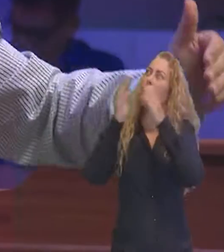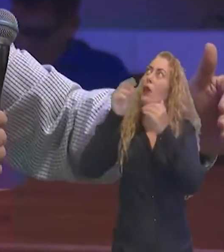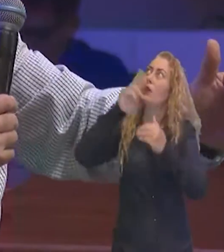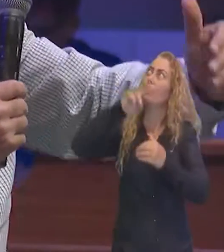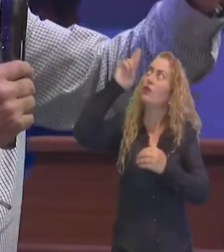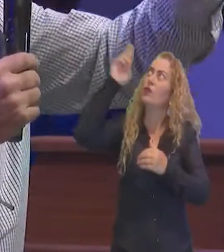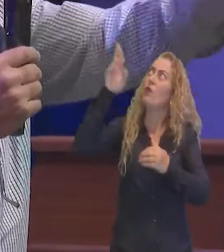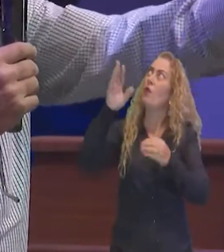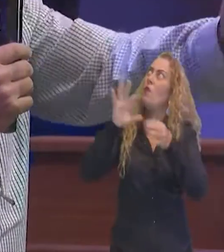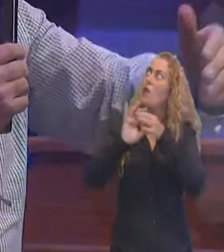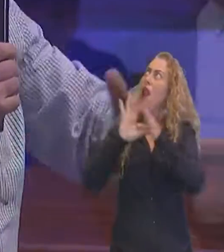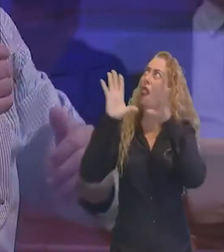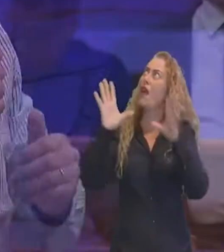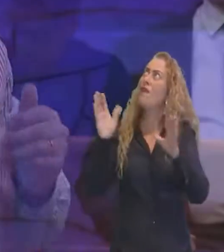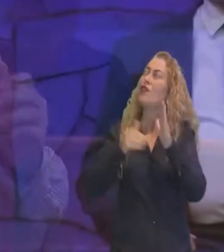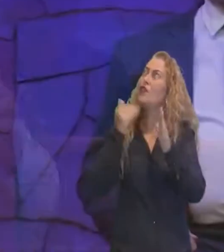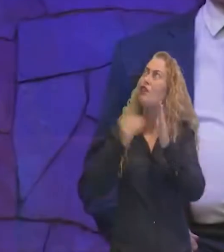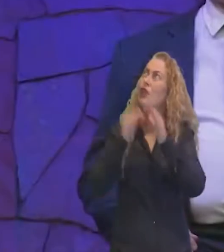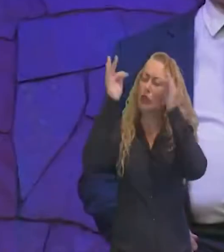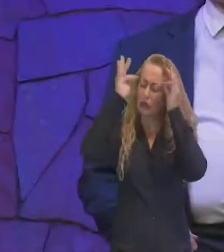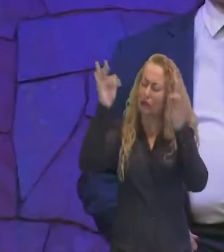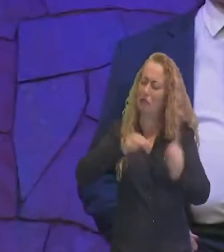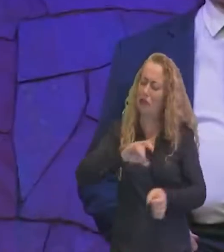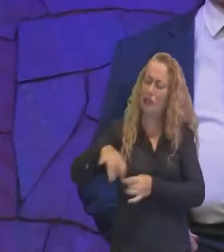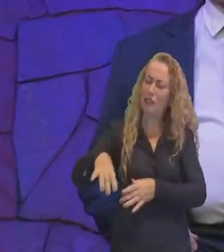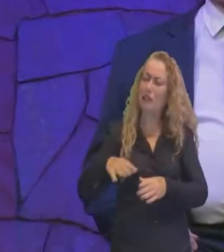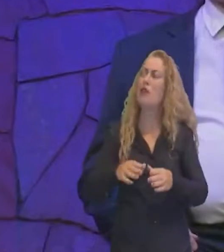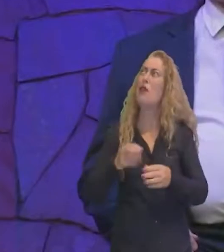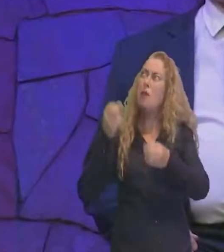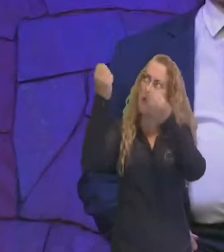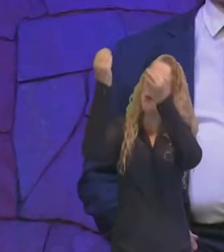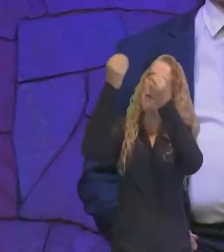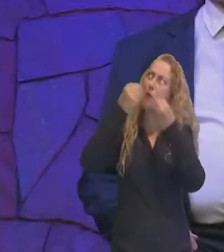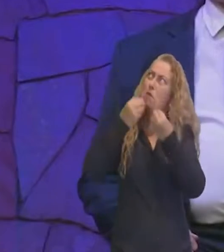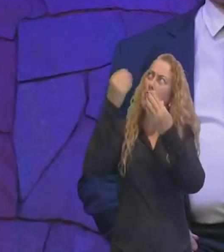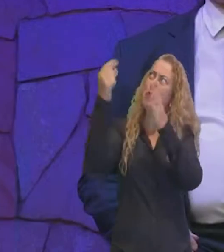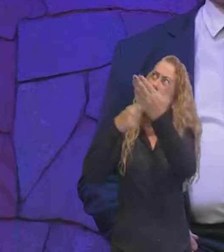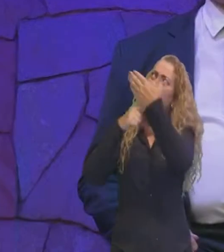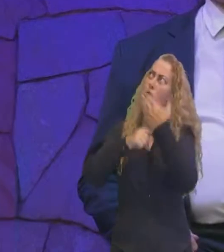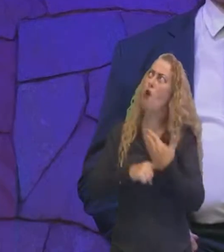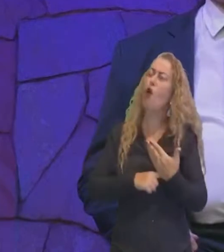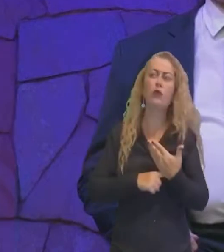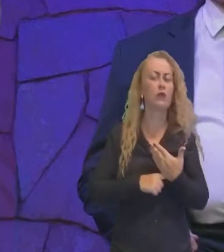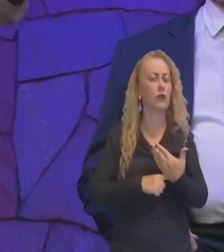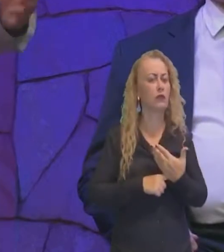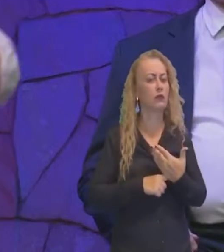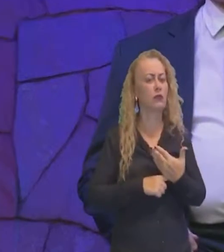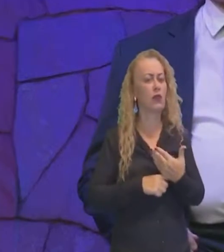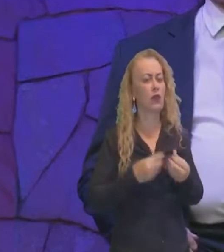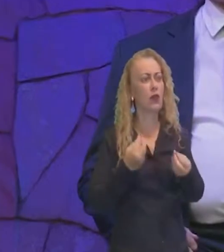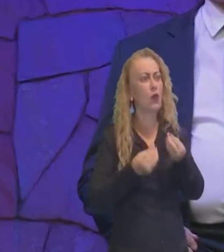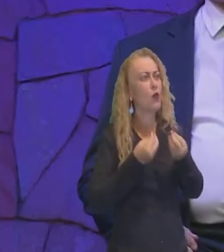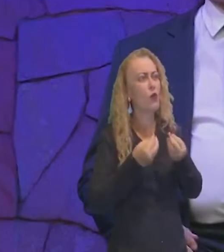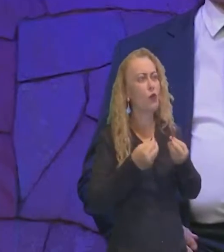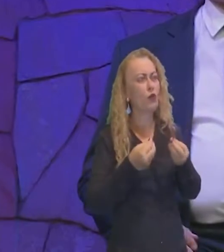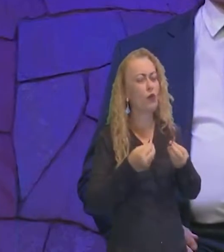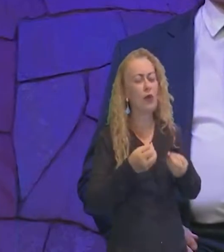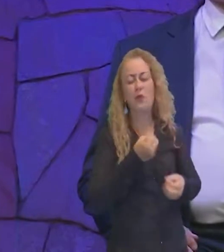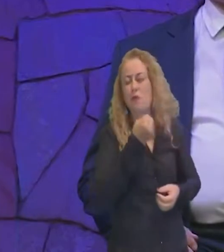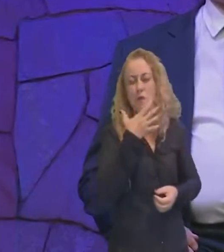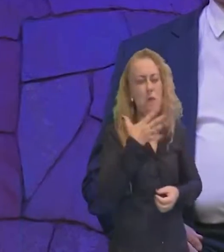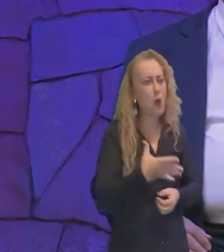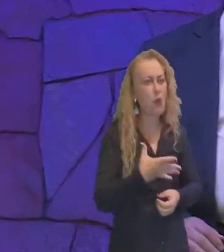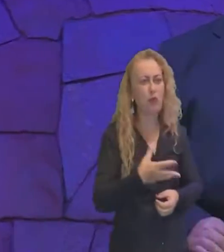Deus fala, ela nos mostra claramente isso. Não compensa ser infiel à sua esposa,